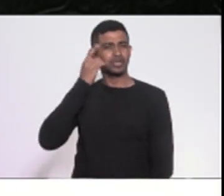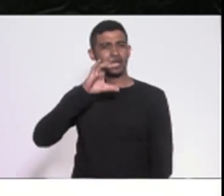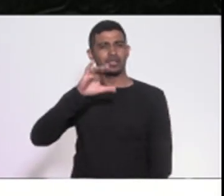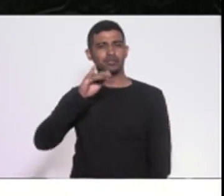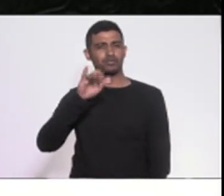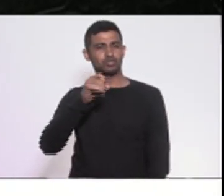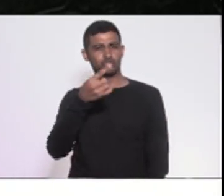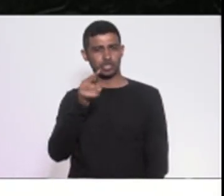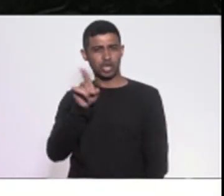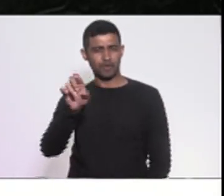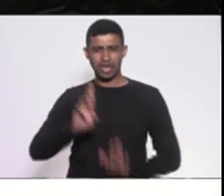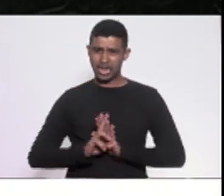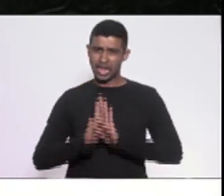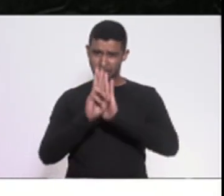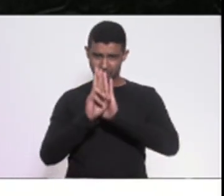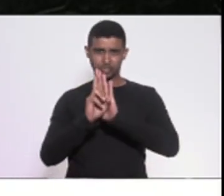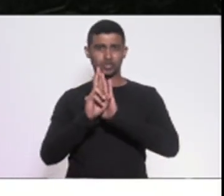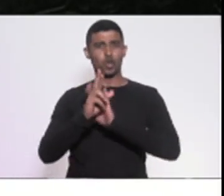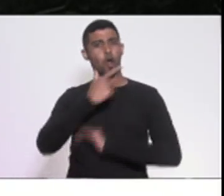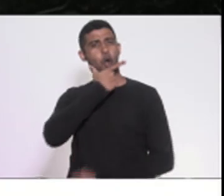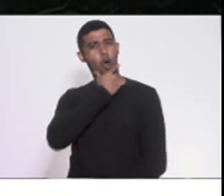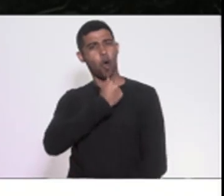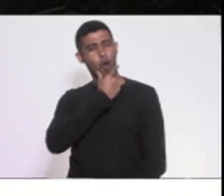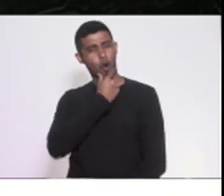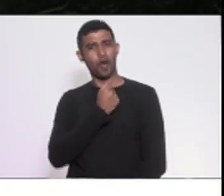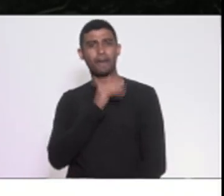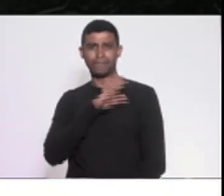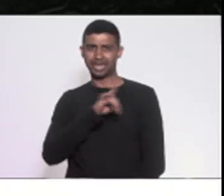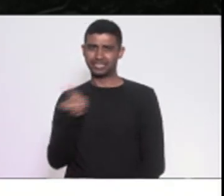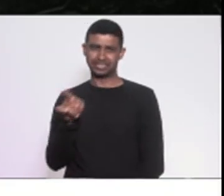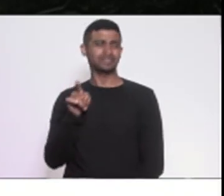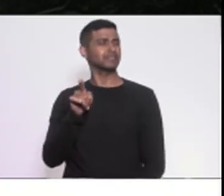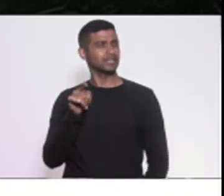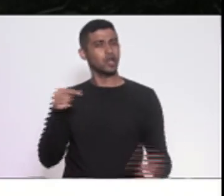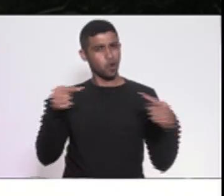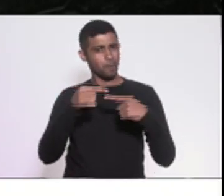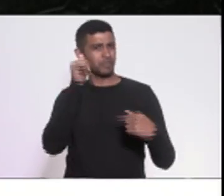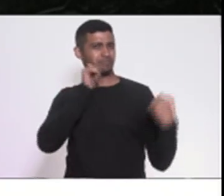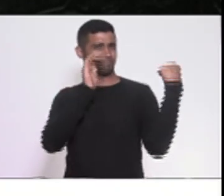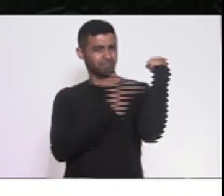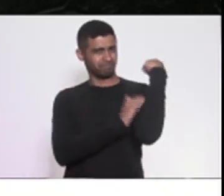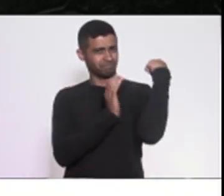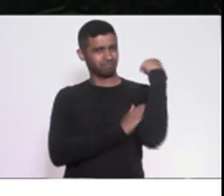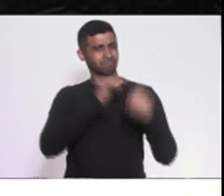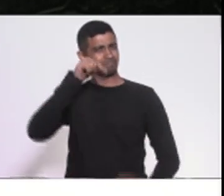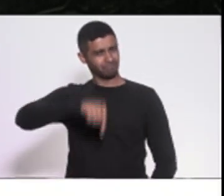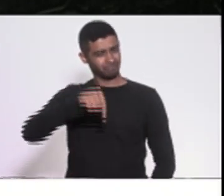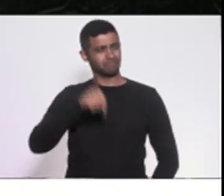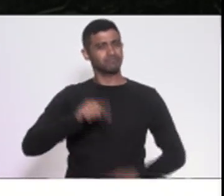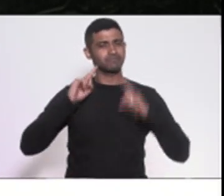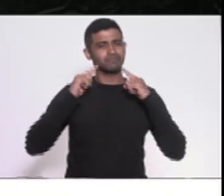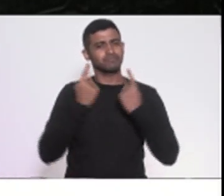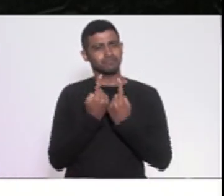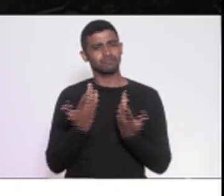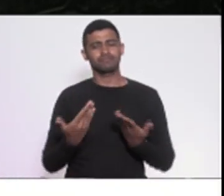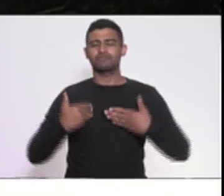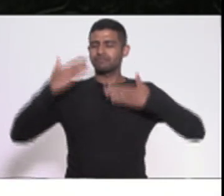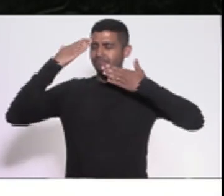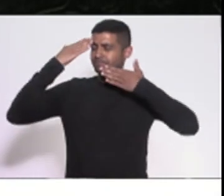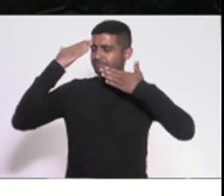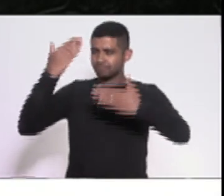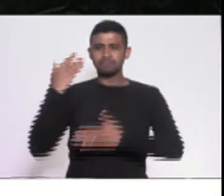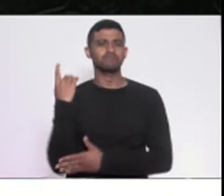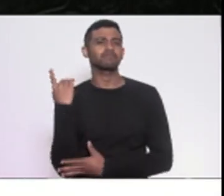foi a representação masculina, mas feminista nessa audiência, né, nessa CPI, agradecer